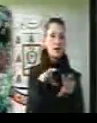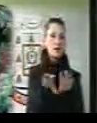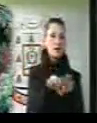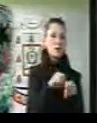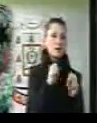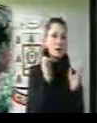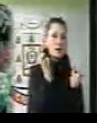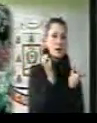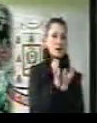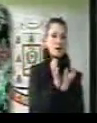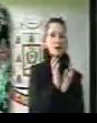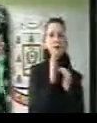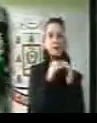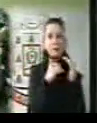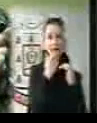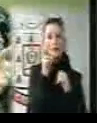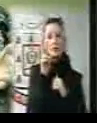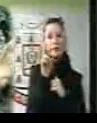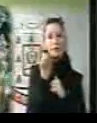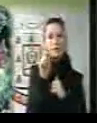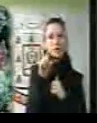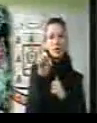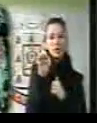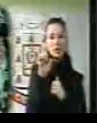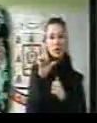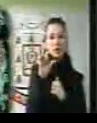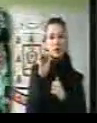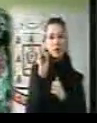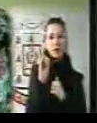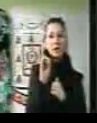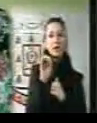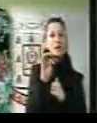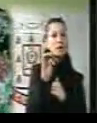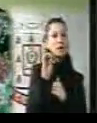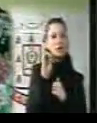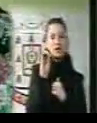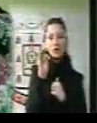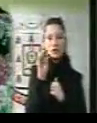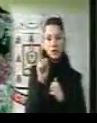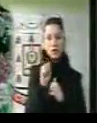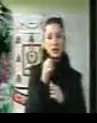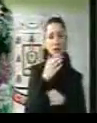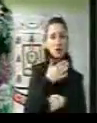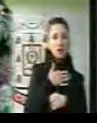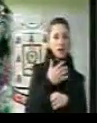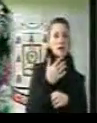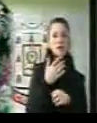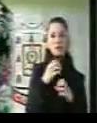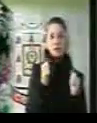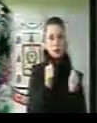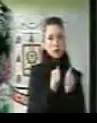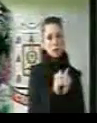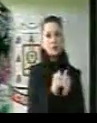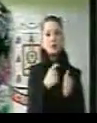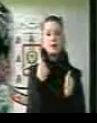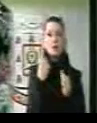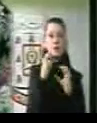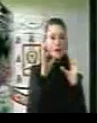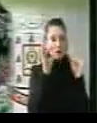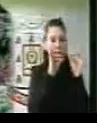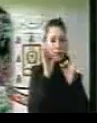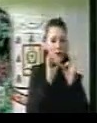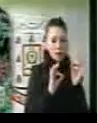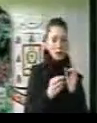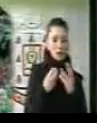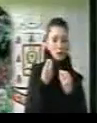Giovanni Tapellini, vereador Moacir Dajori, capitaneada pelo presidente da comissão, vereador Tita Belloli, nós planejamos algumas ações